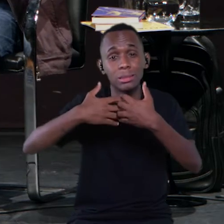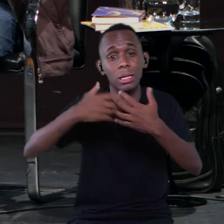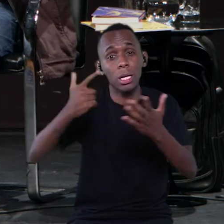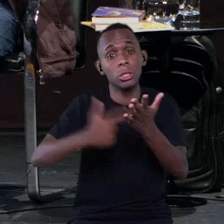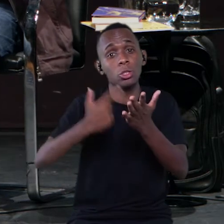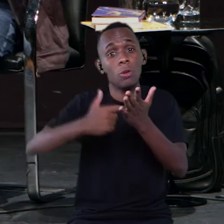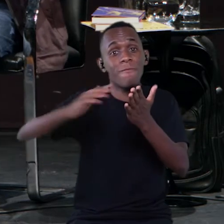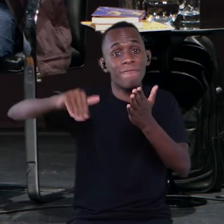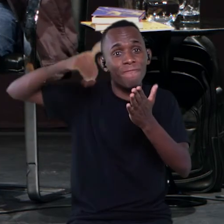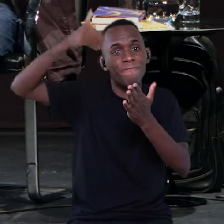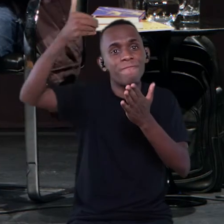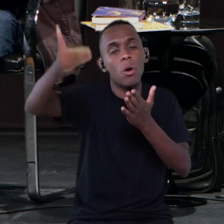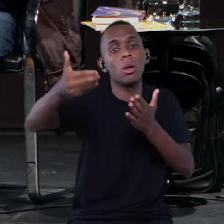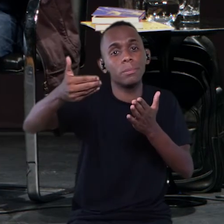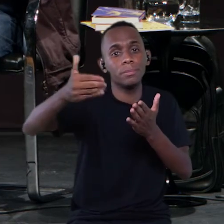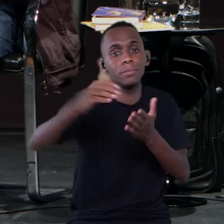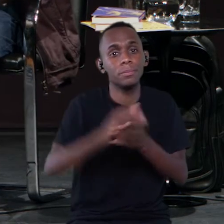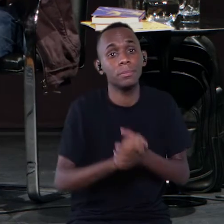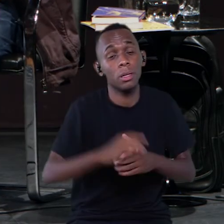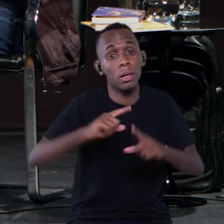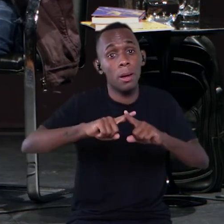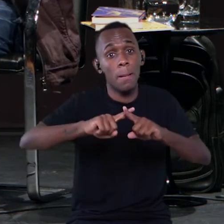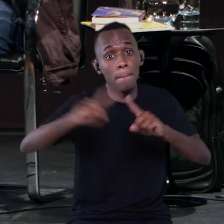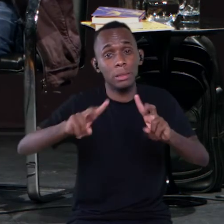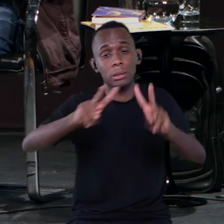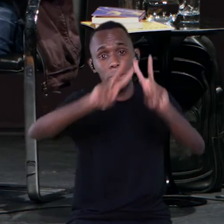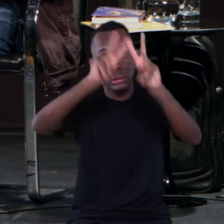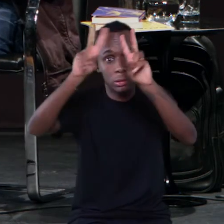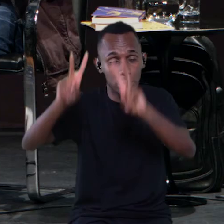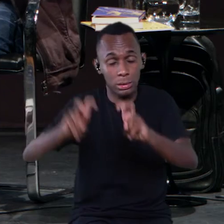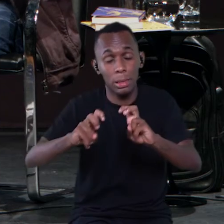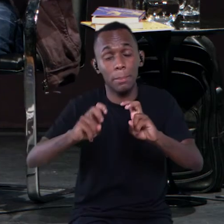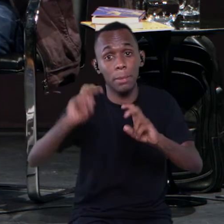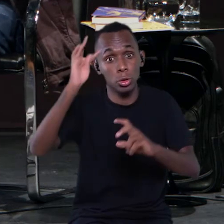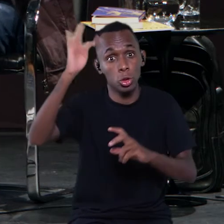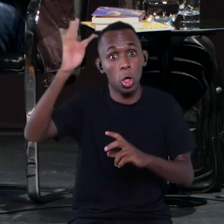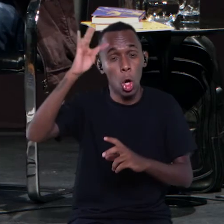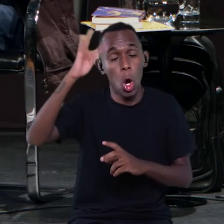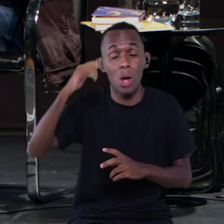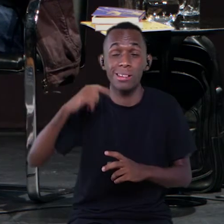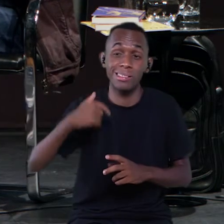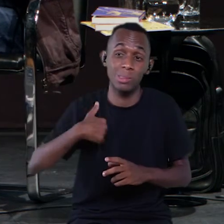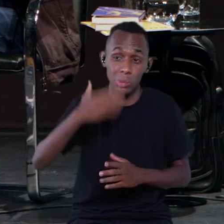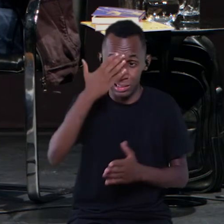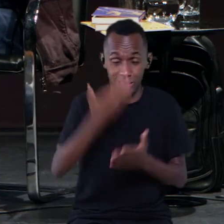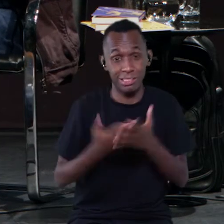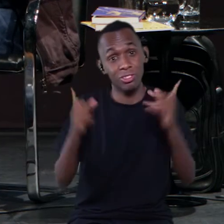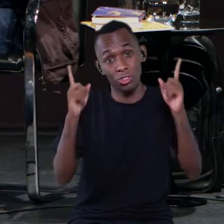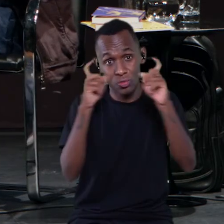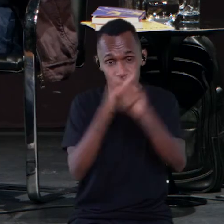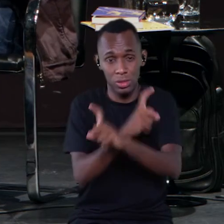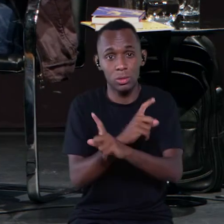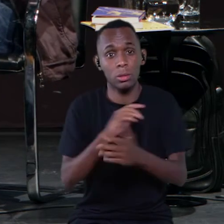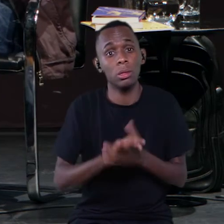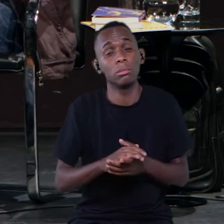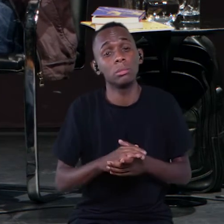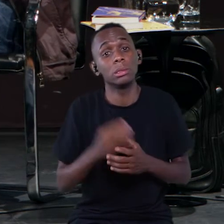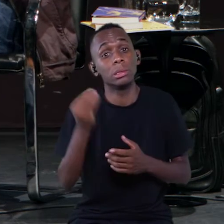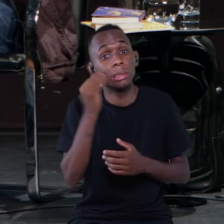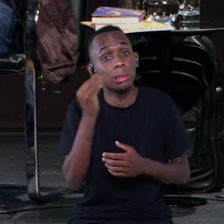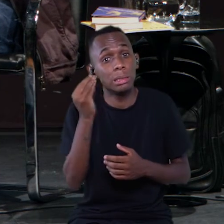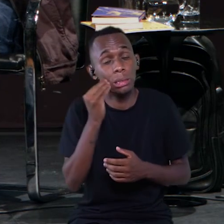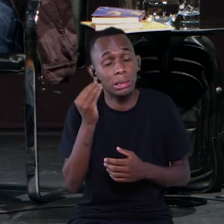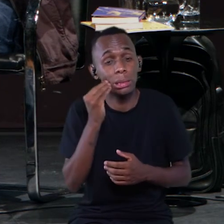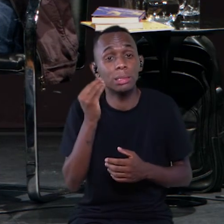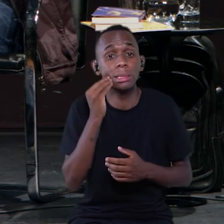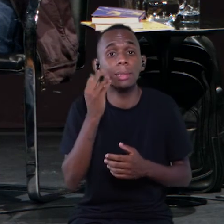questão autoral, do autor e da autora. Mas, como uma questão assim, teórica, eu acho bastante difícil de se levantar. E eu tenho tentado